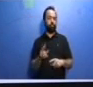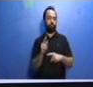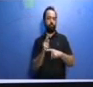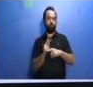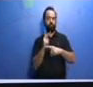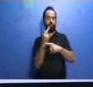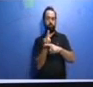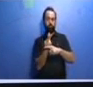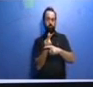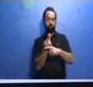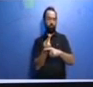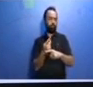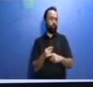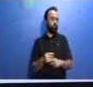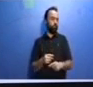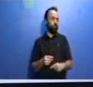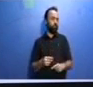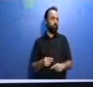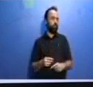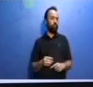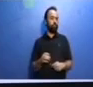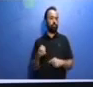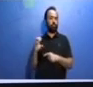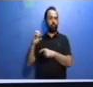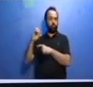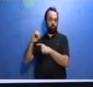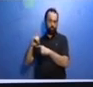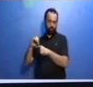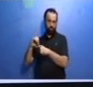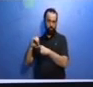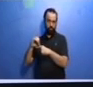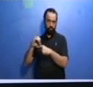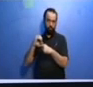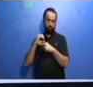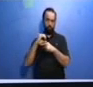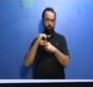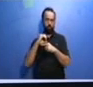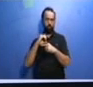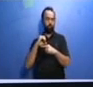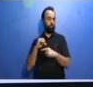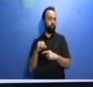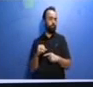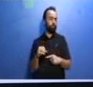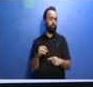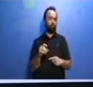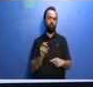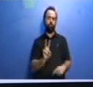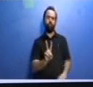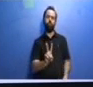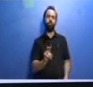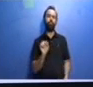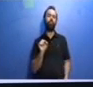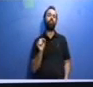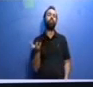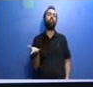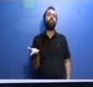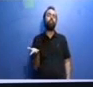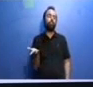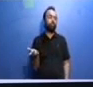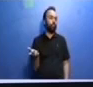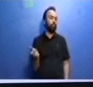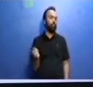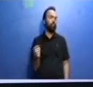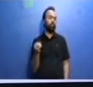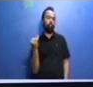símbolo do elemento, no caso é o hidrogênio, e o símbolo do elemento oxigênio. Esse número 2 aqui que contém na